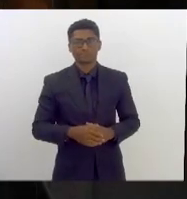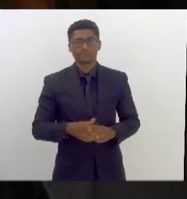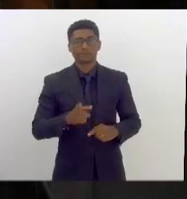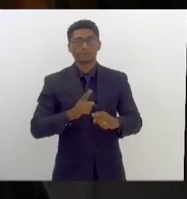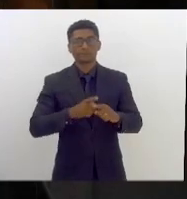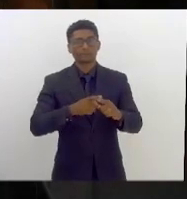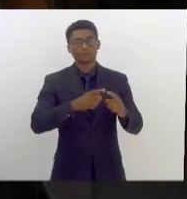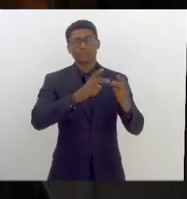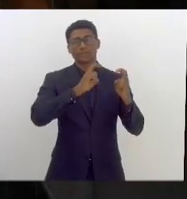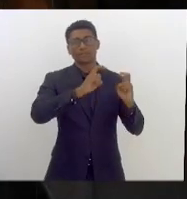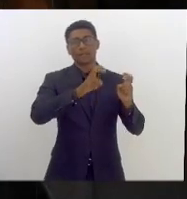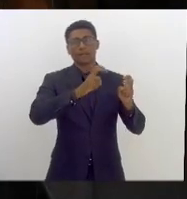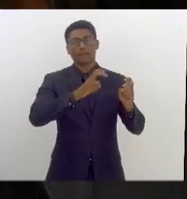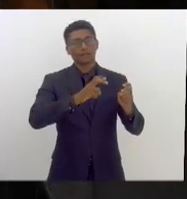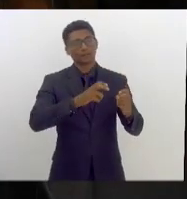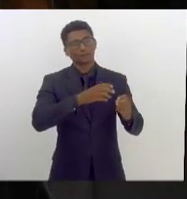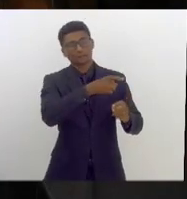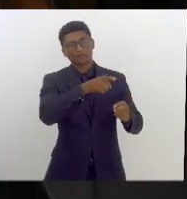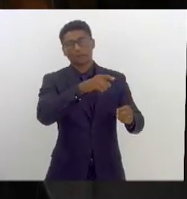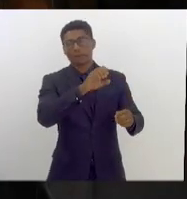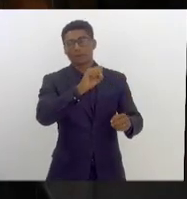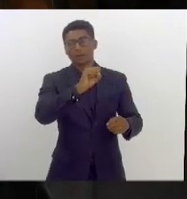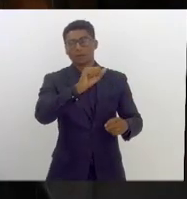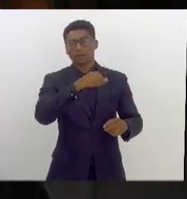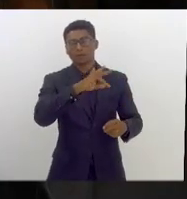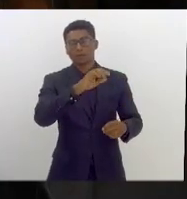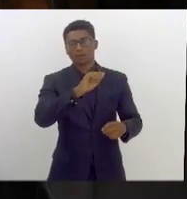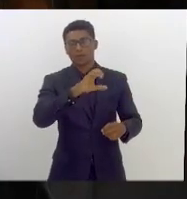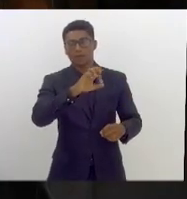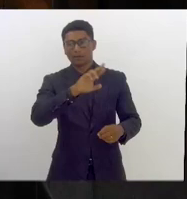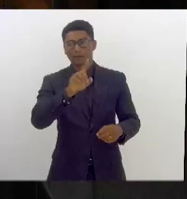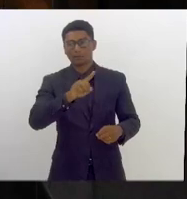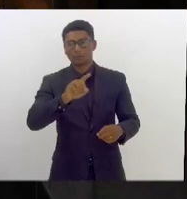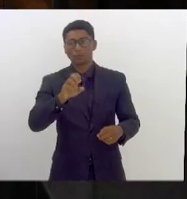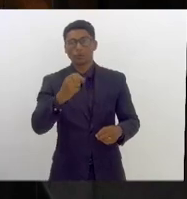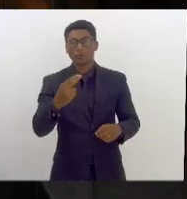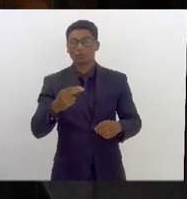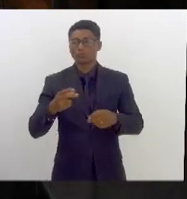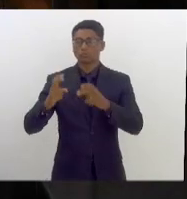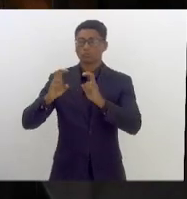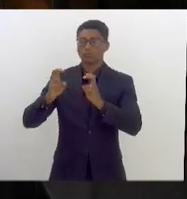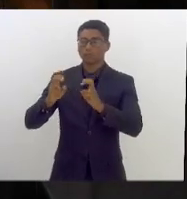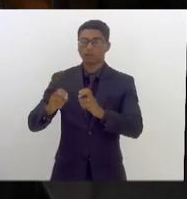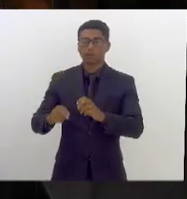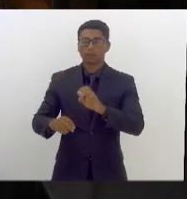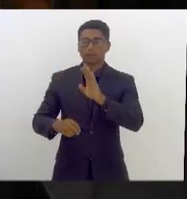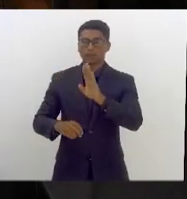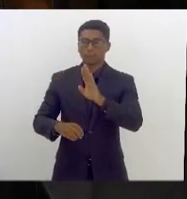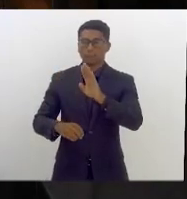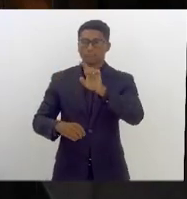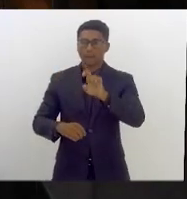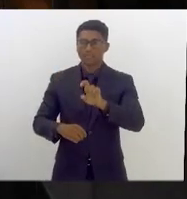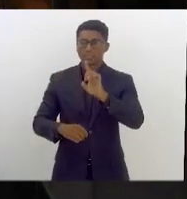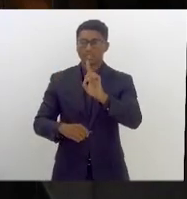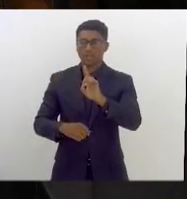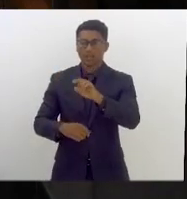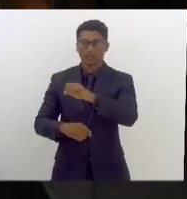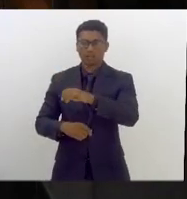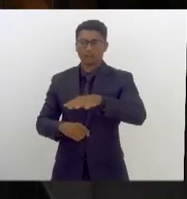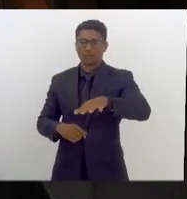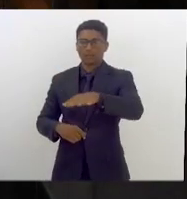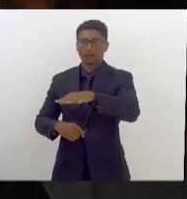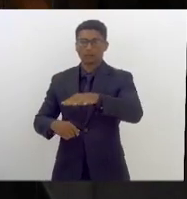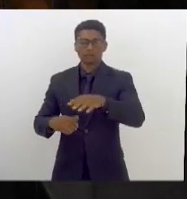para Santa Cruz, quer seja o trem para a Baixada Fluminense, se igualam na falta